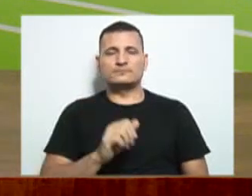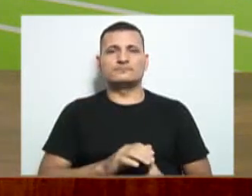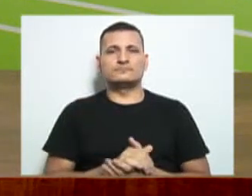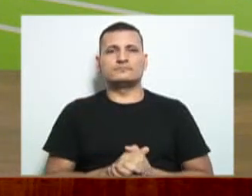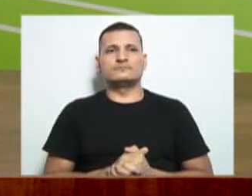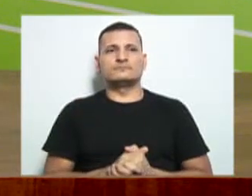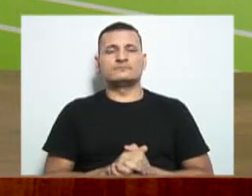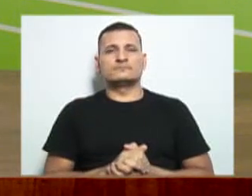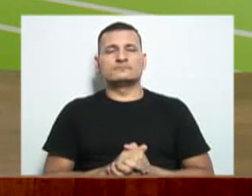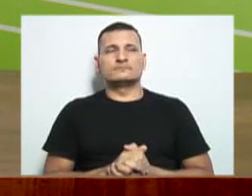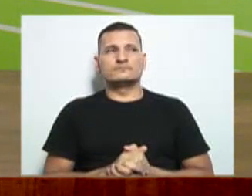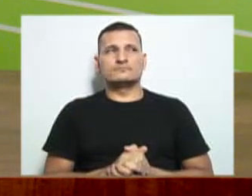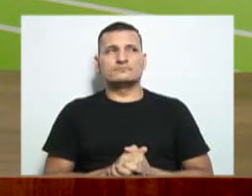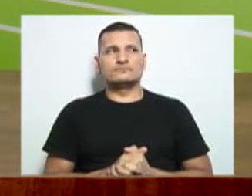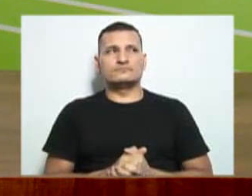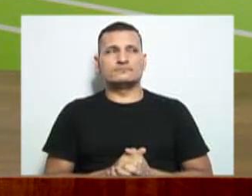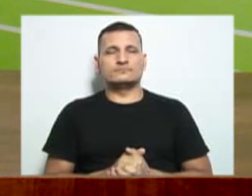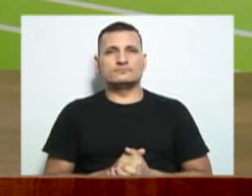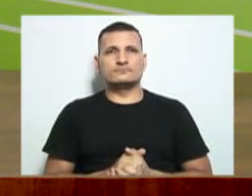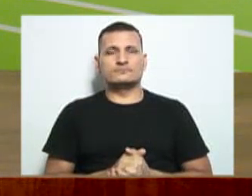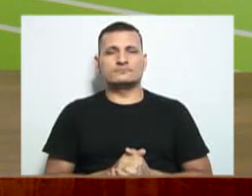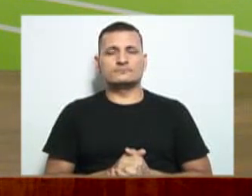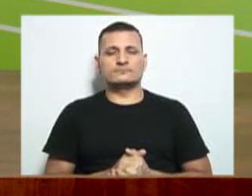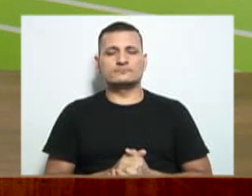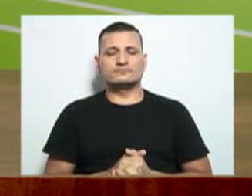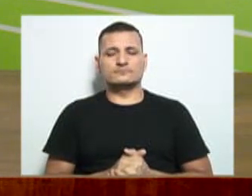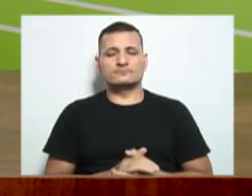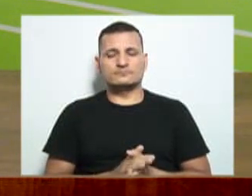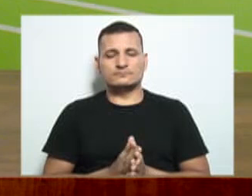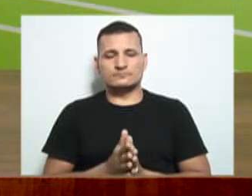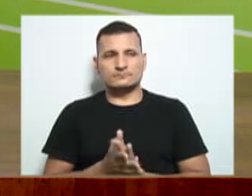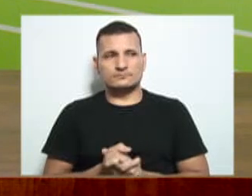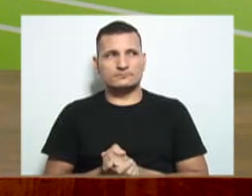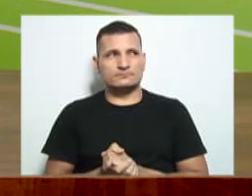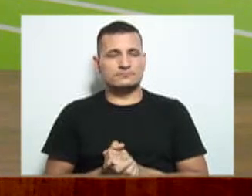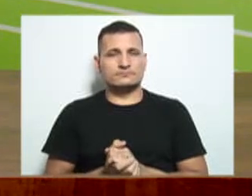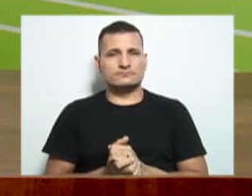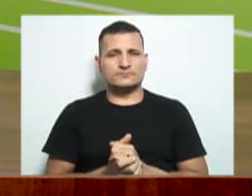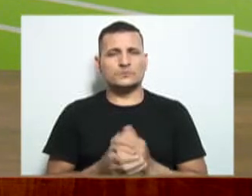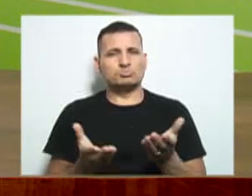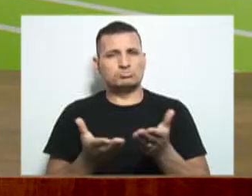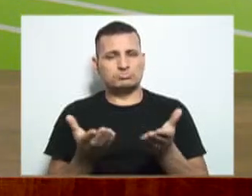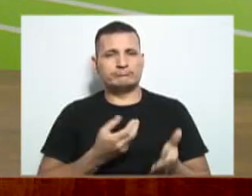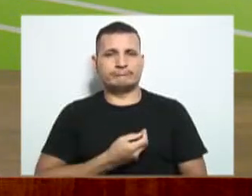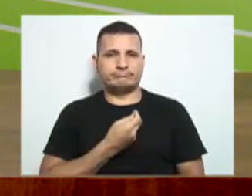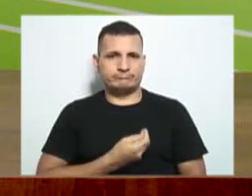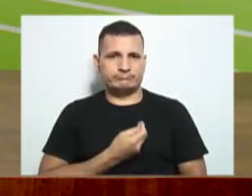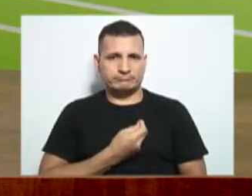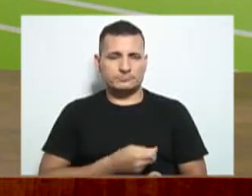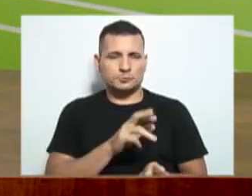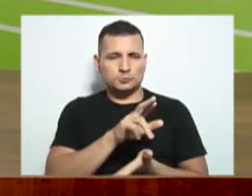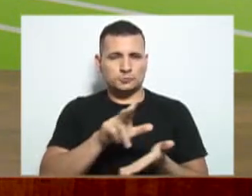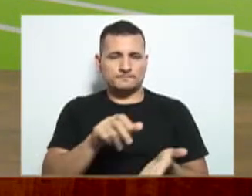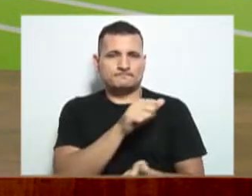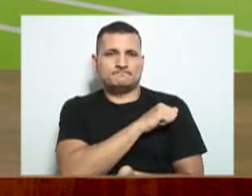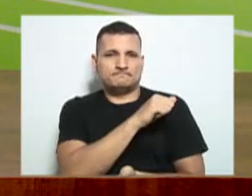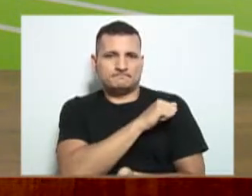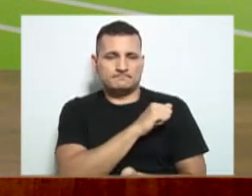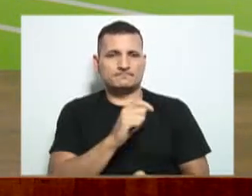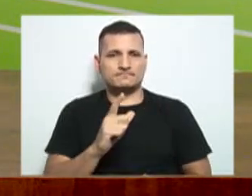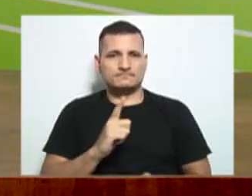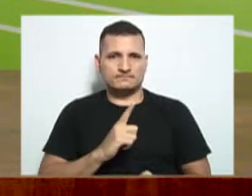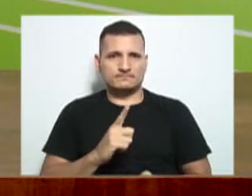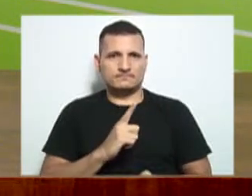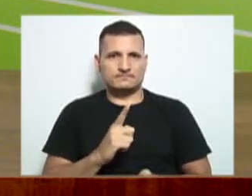a participação foi bem grande, Os alunos da escola Estácio de